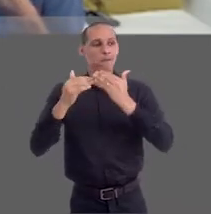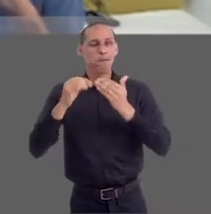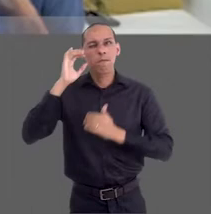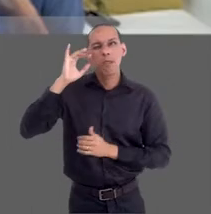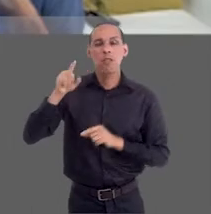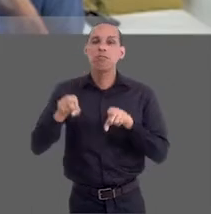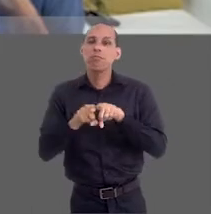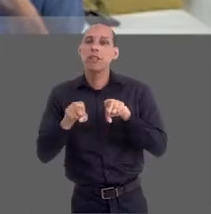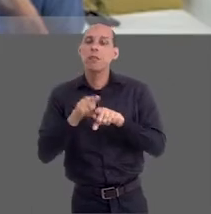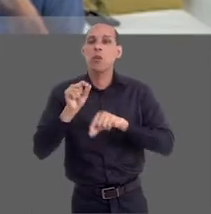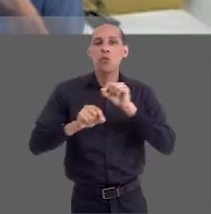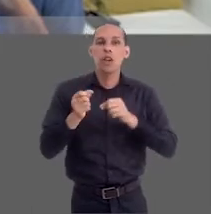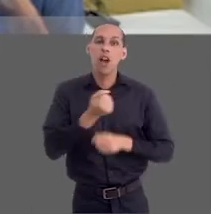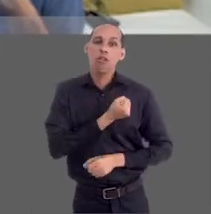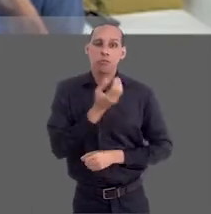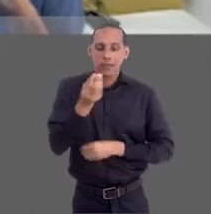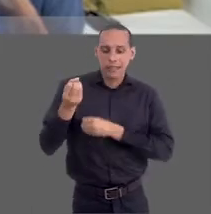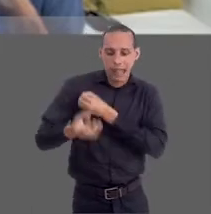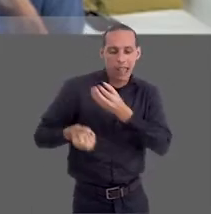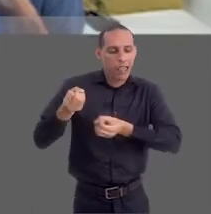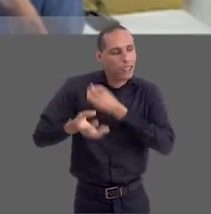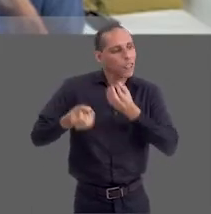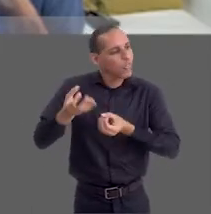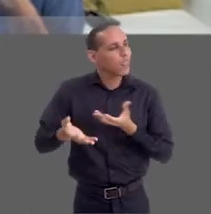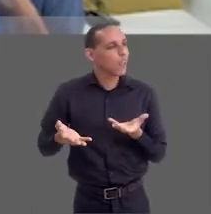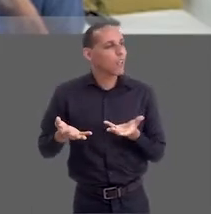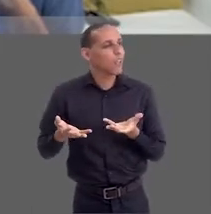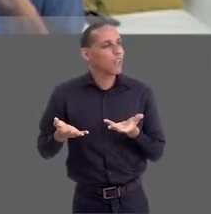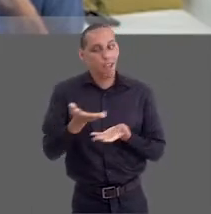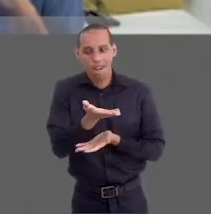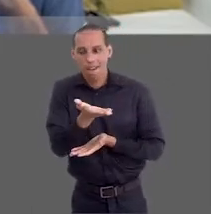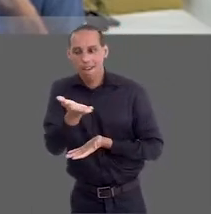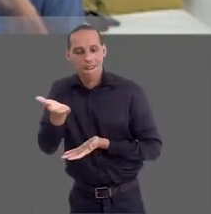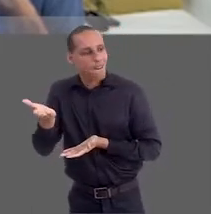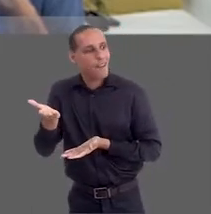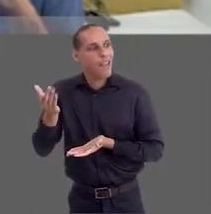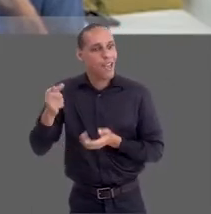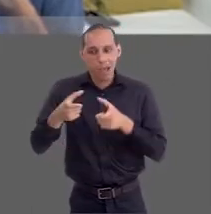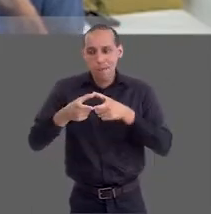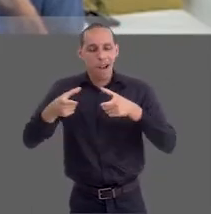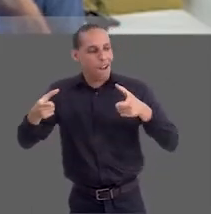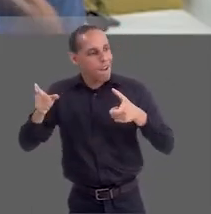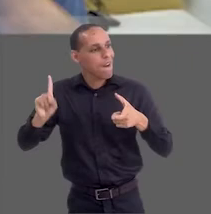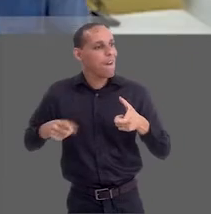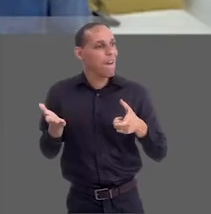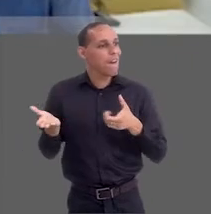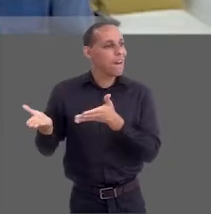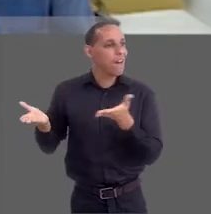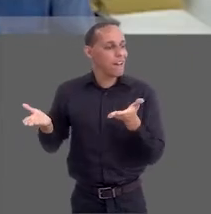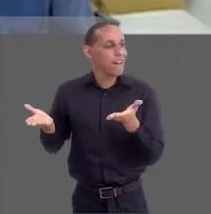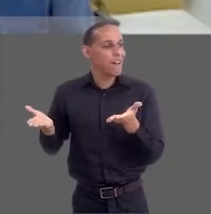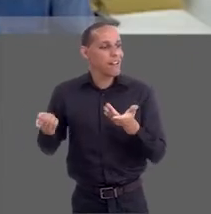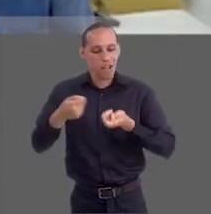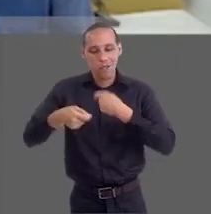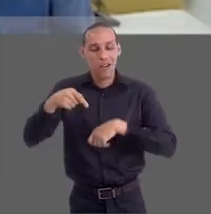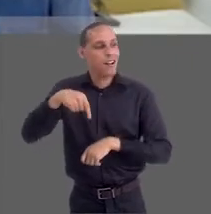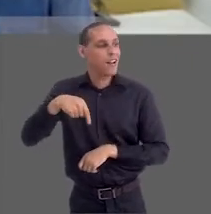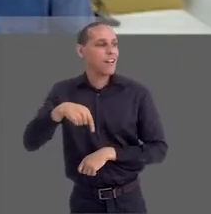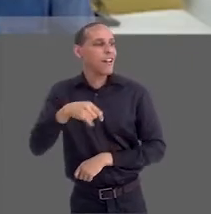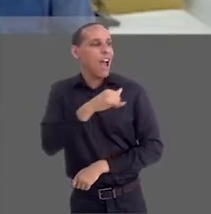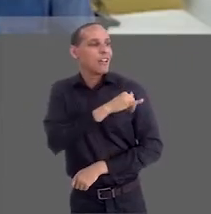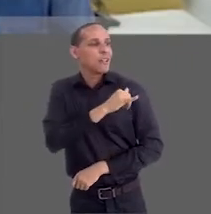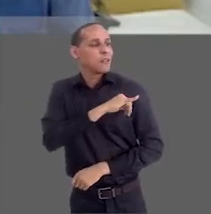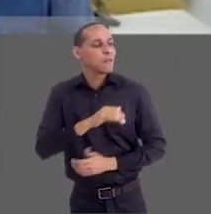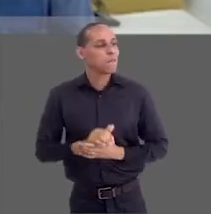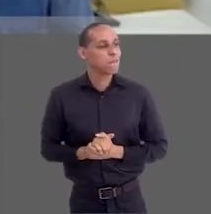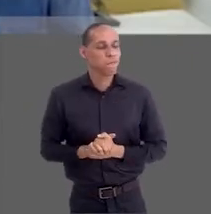de desenvolvimento, levando em consideração os números que você mesmo trouxe, né? De que os pequenos negócios são a maioria dos negócios